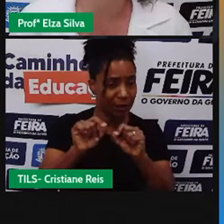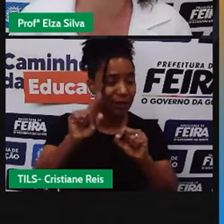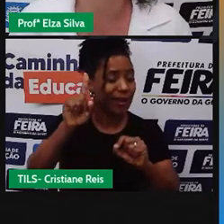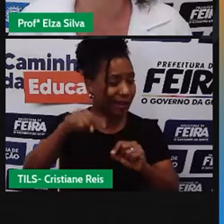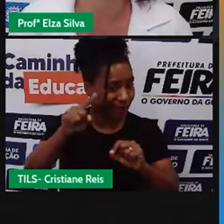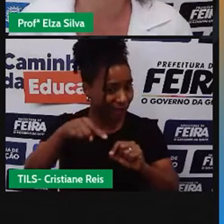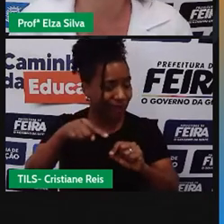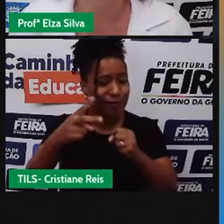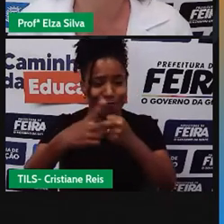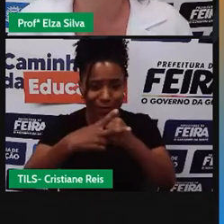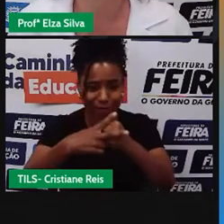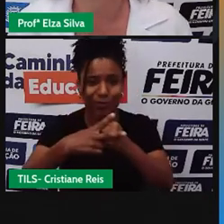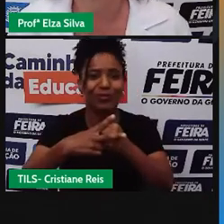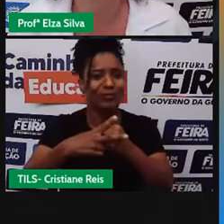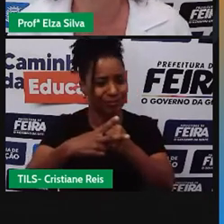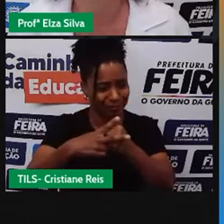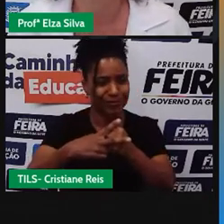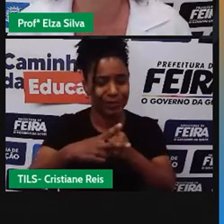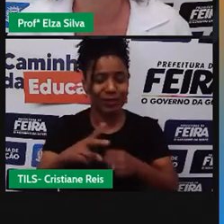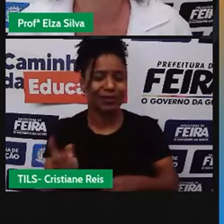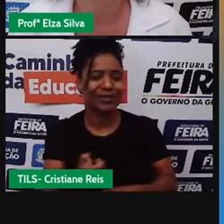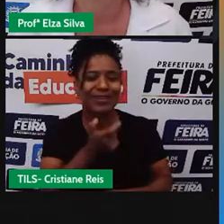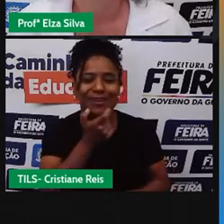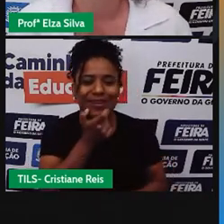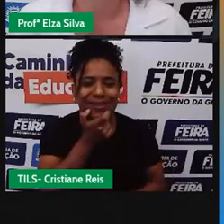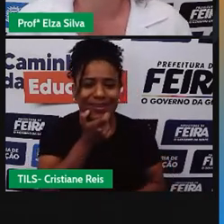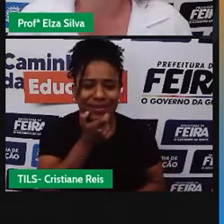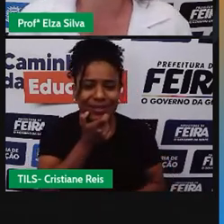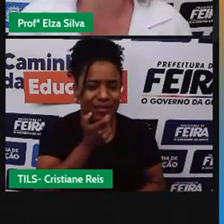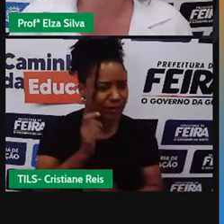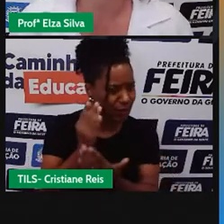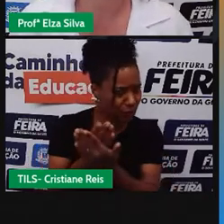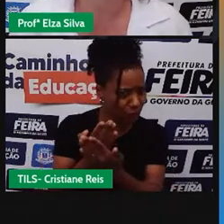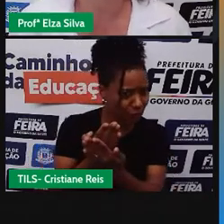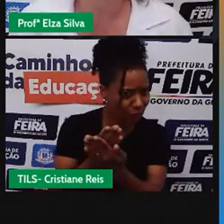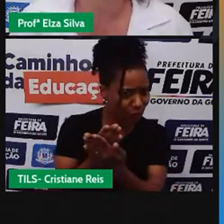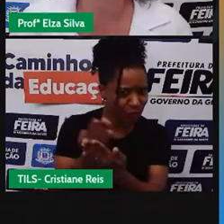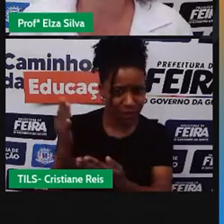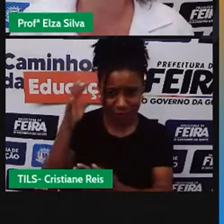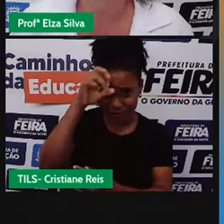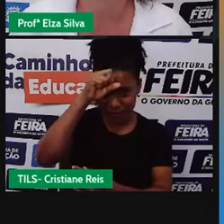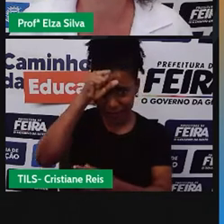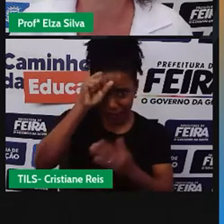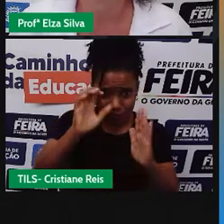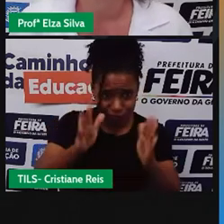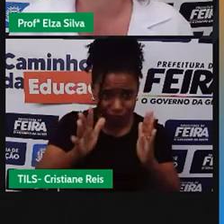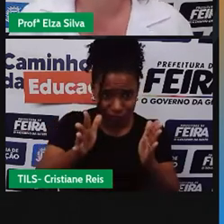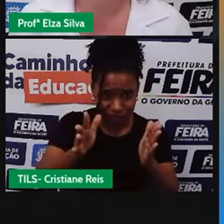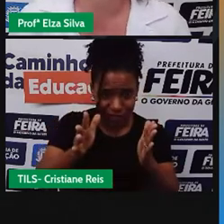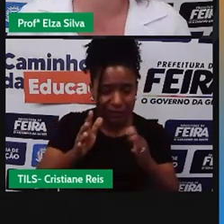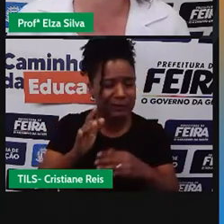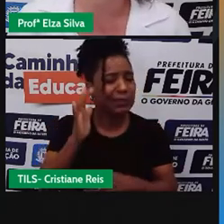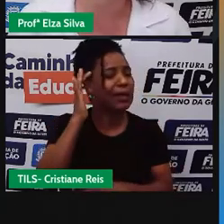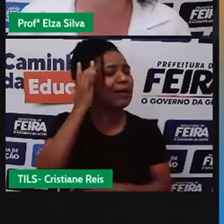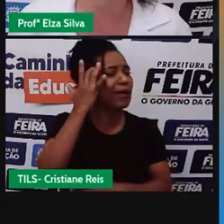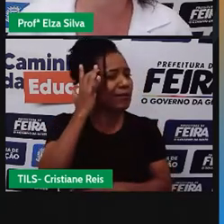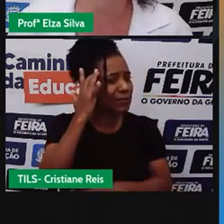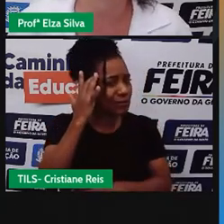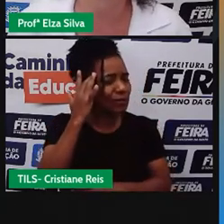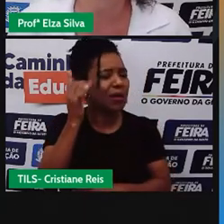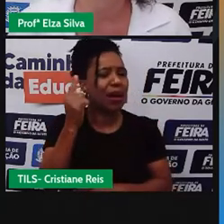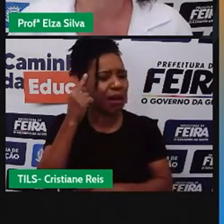oportunidades anteriores um pouco sobre este verbo? Então, caso você tenha algum palpite a respeito dessas